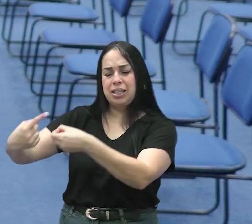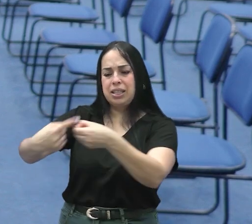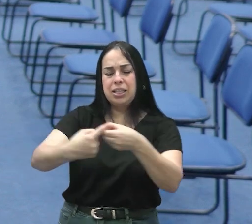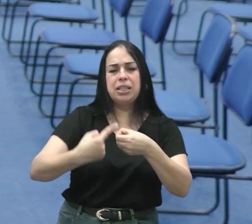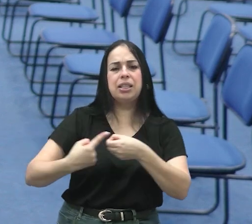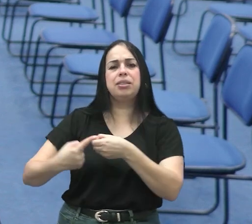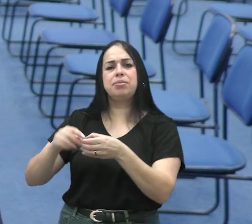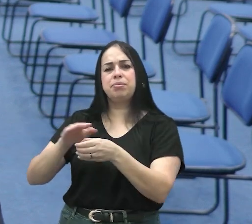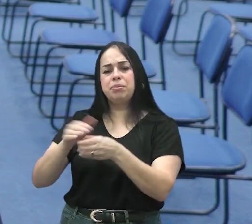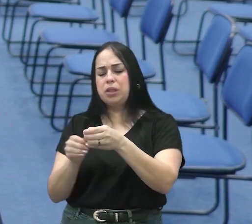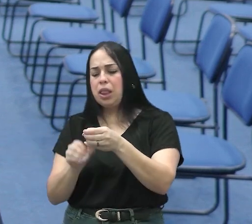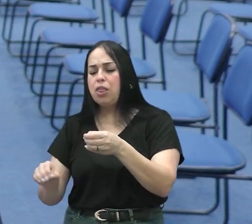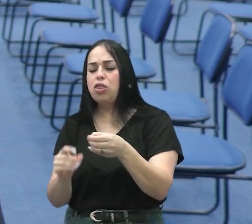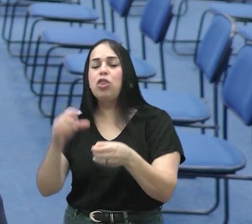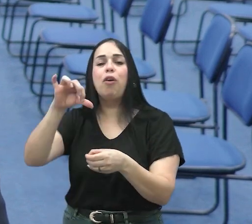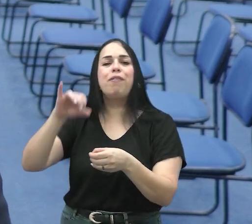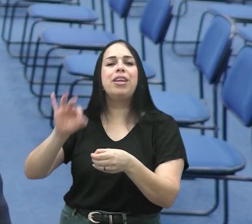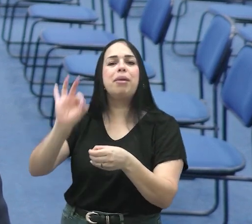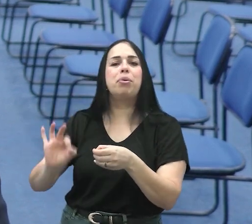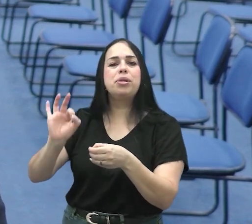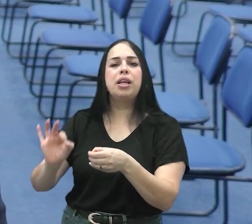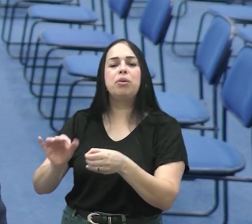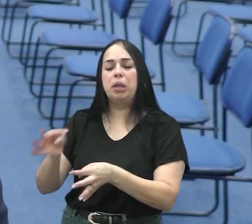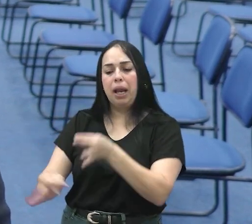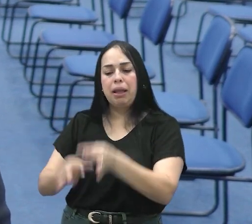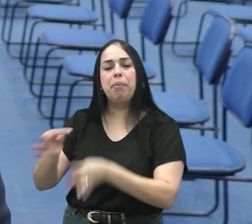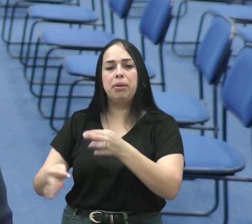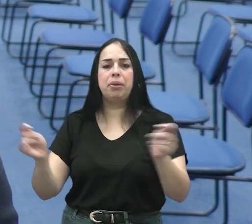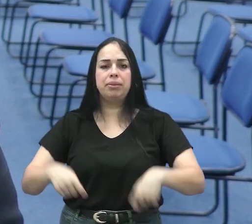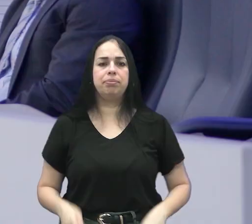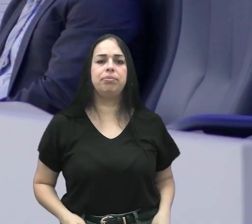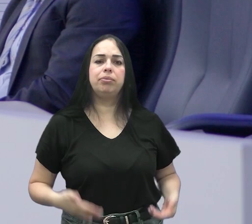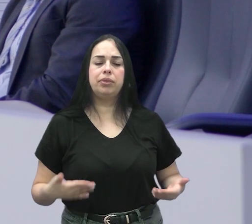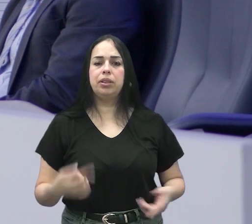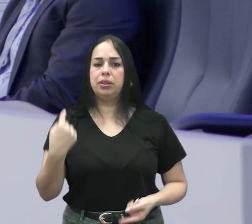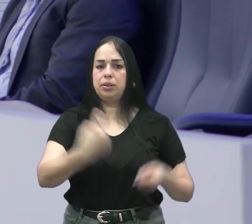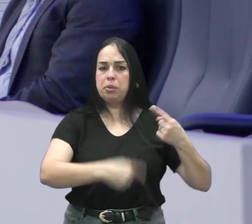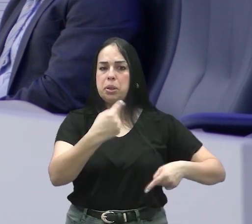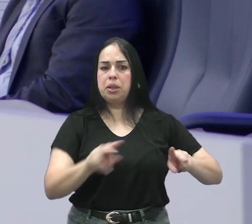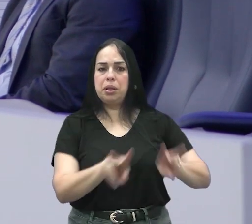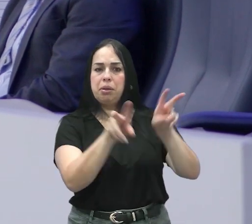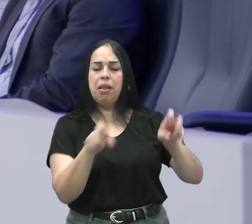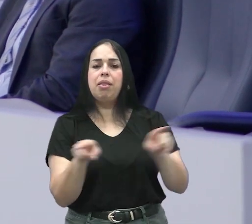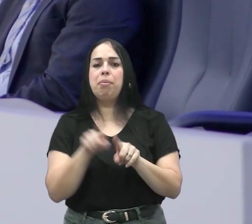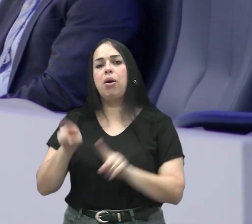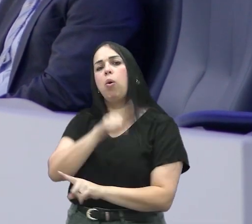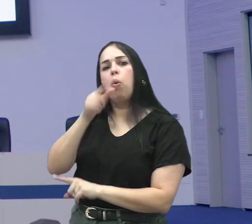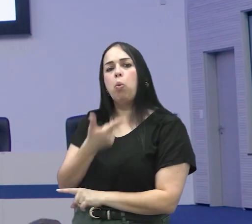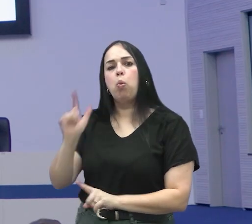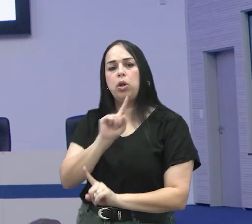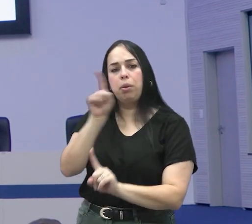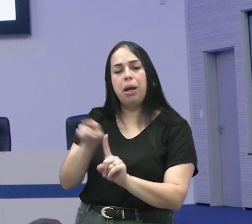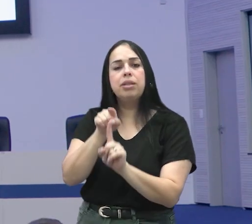município tenha 90% de coleta e tratamento de esgoto. Além do debate sobre o tema, outra meta da